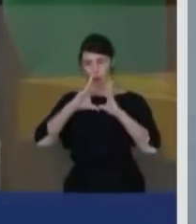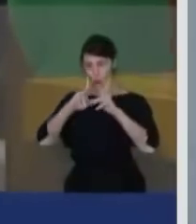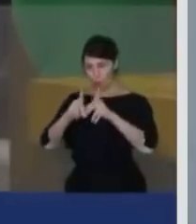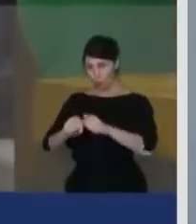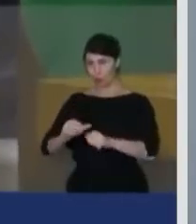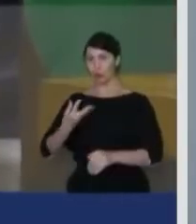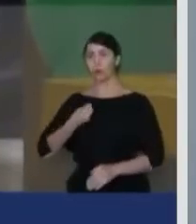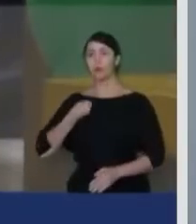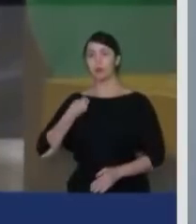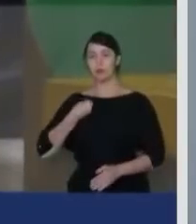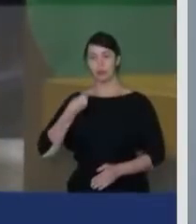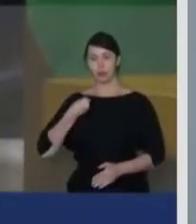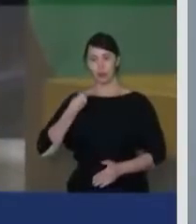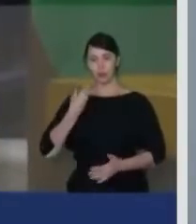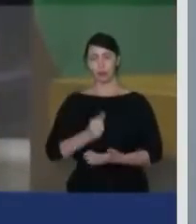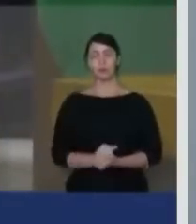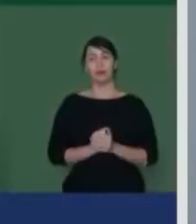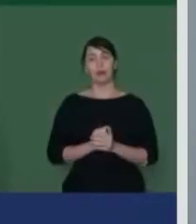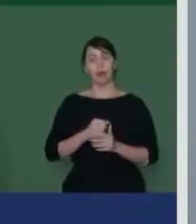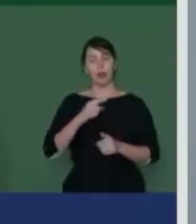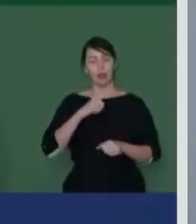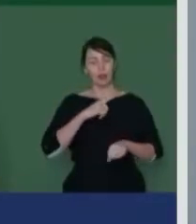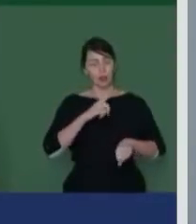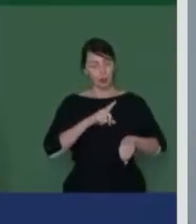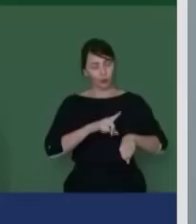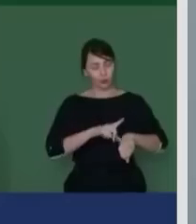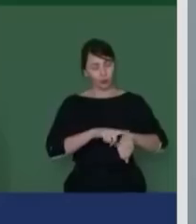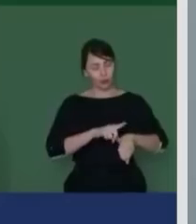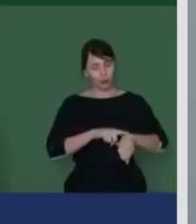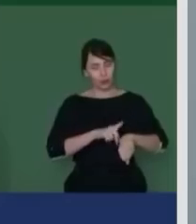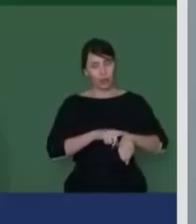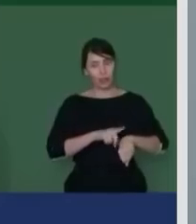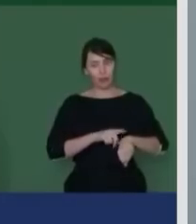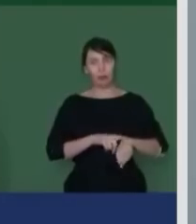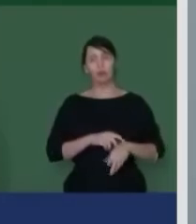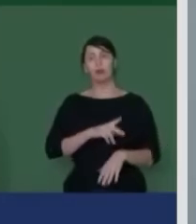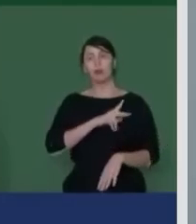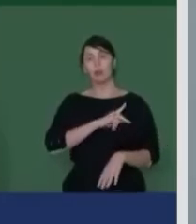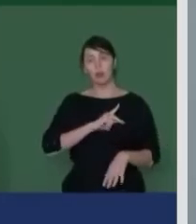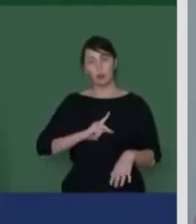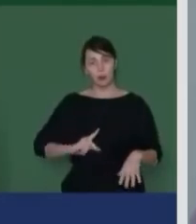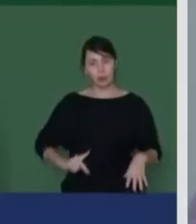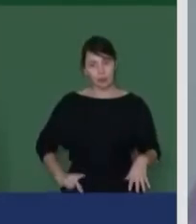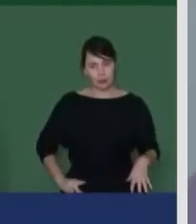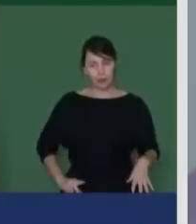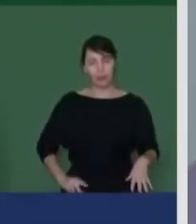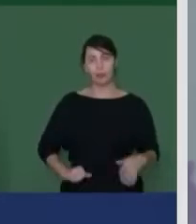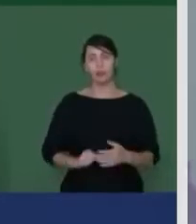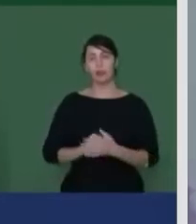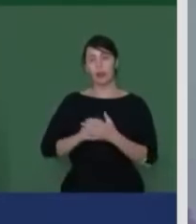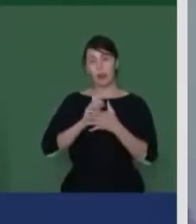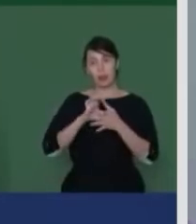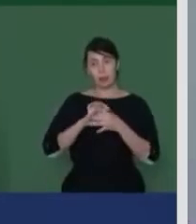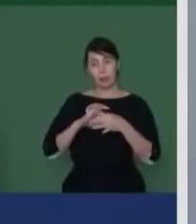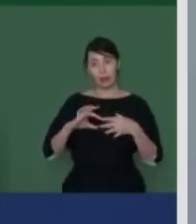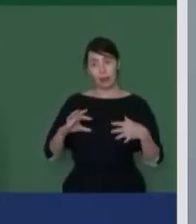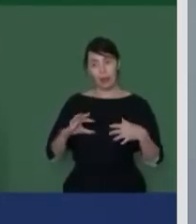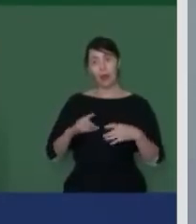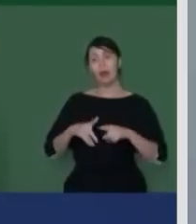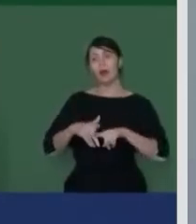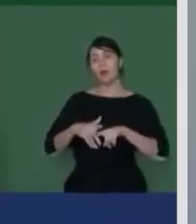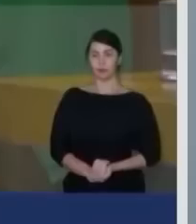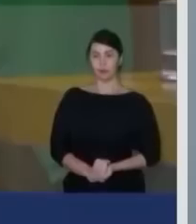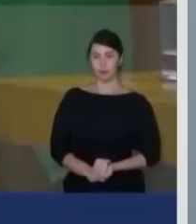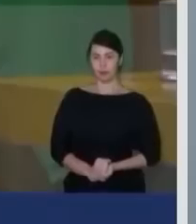é: isto vai aumentar impostos para o agro? Eu acho que vai alcançar pouquíssima parte de cima,